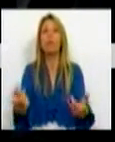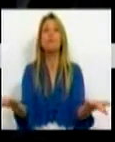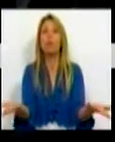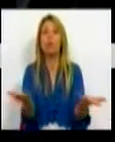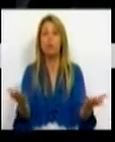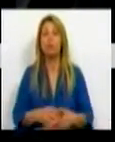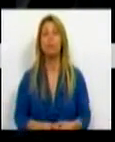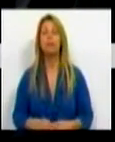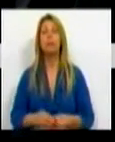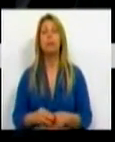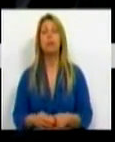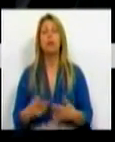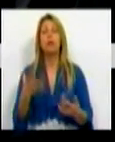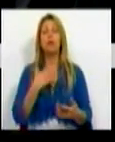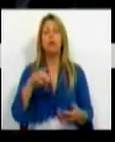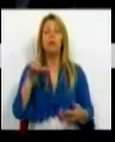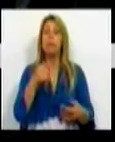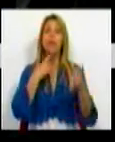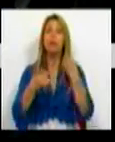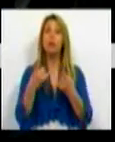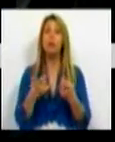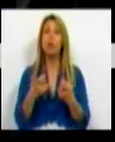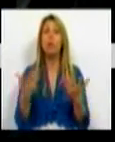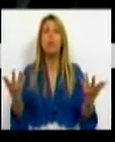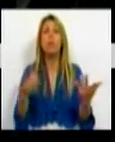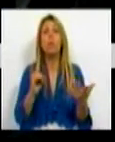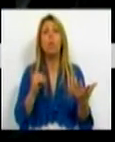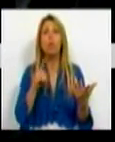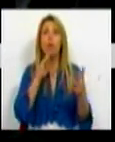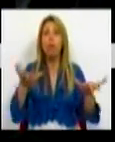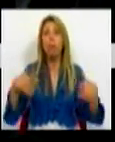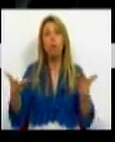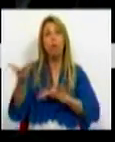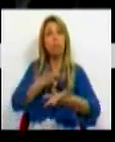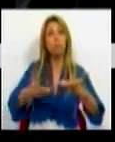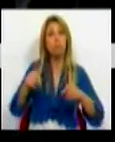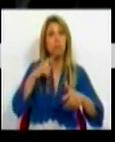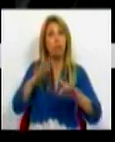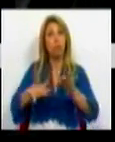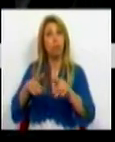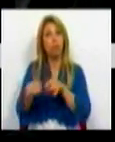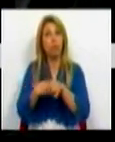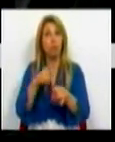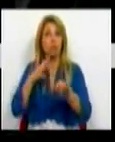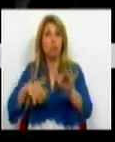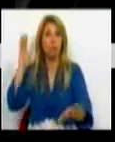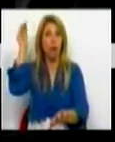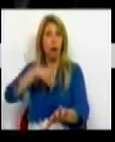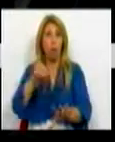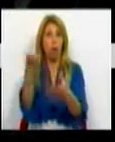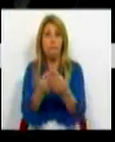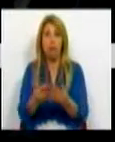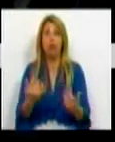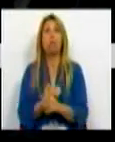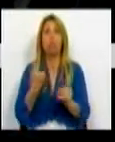reforçado. Gostava ainda de lhe perguntar o que pode partilhar com os deputados da Assembleia da República sobre essa matéria. Enfim, desconhecendo se essa matéria